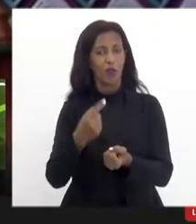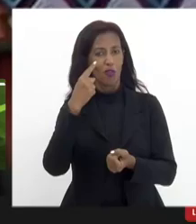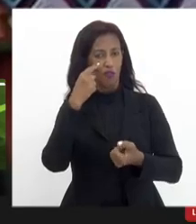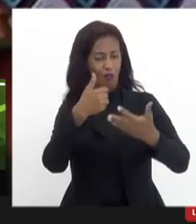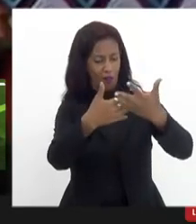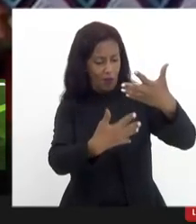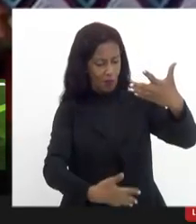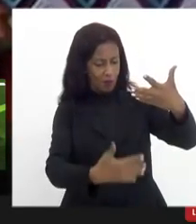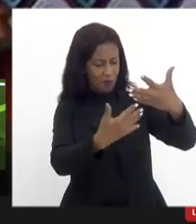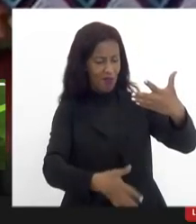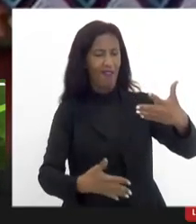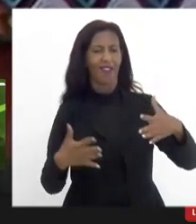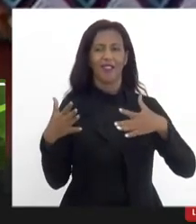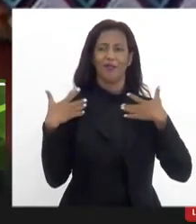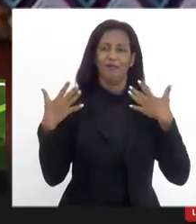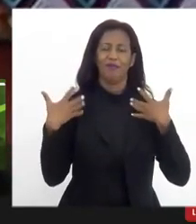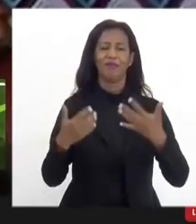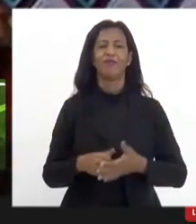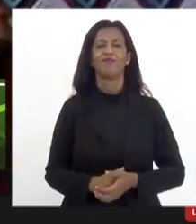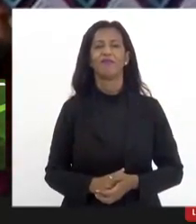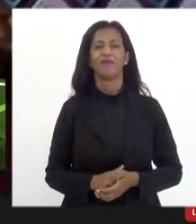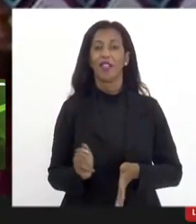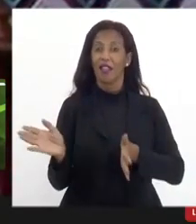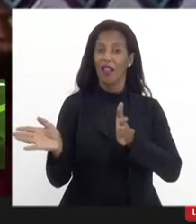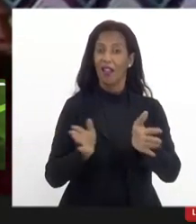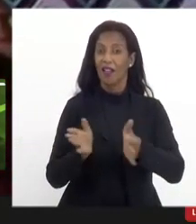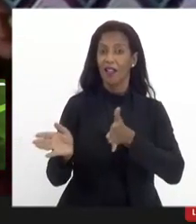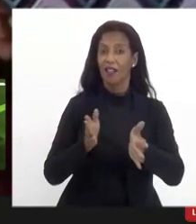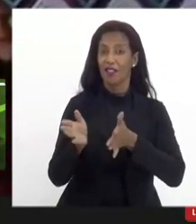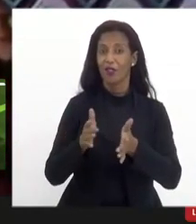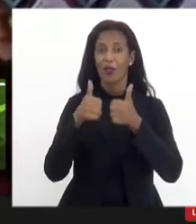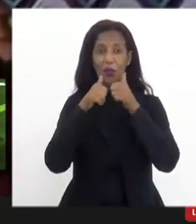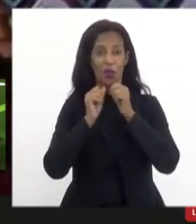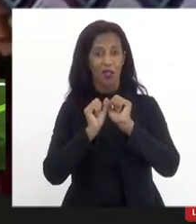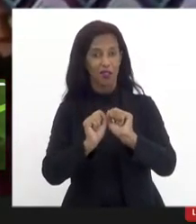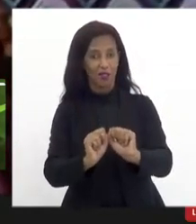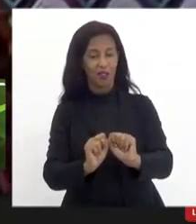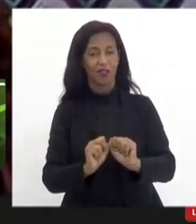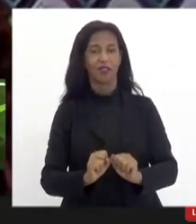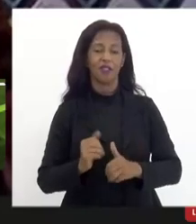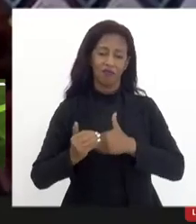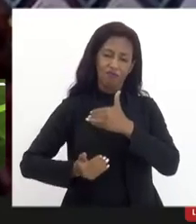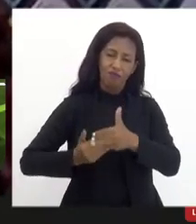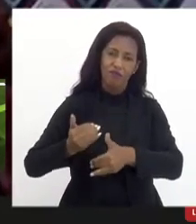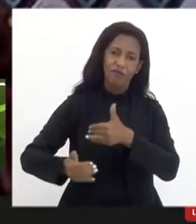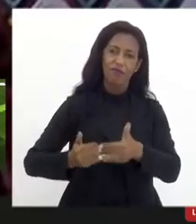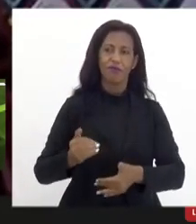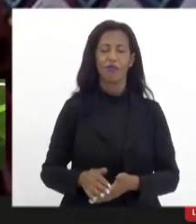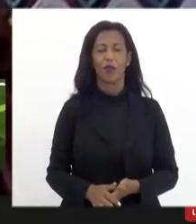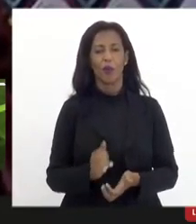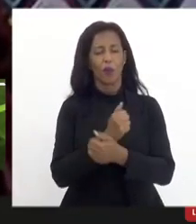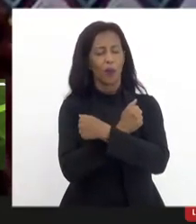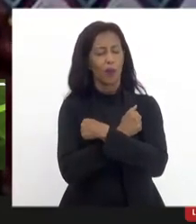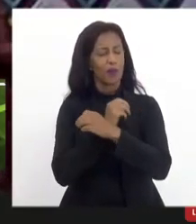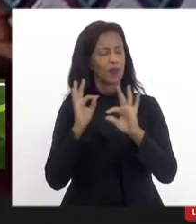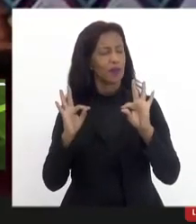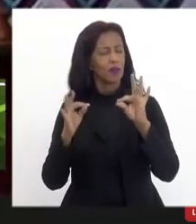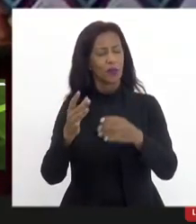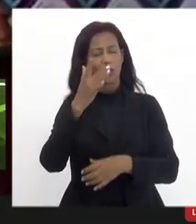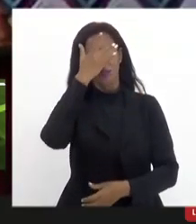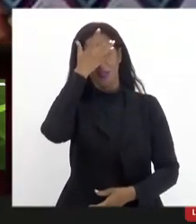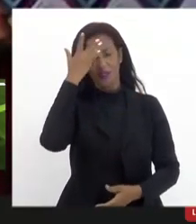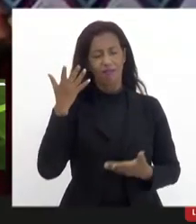bem animado, articulando com as nossas assessorias e avançando. Um abraço a todos, todas